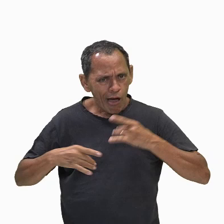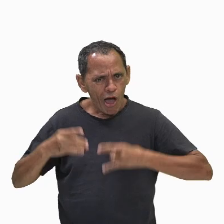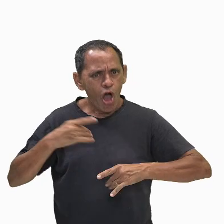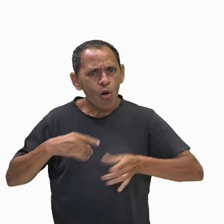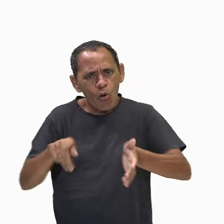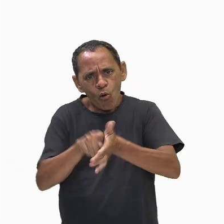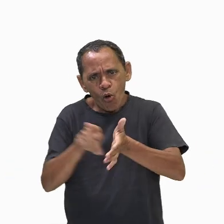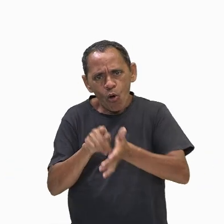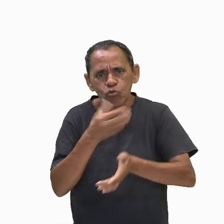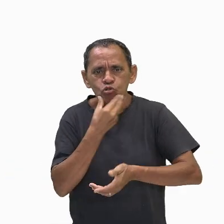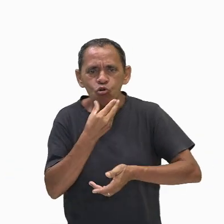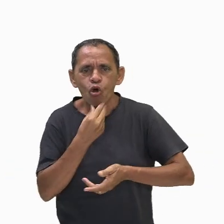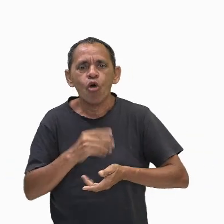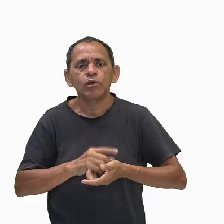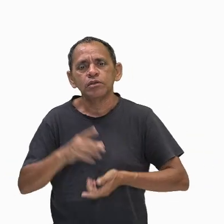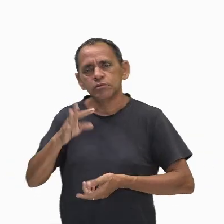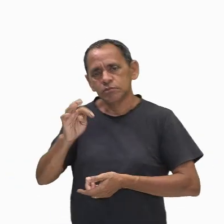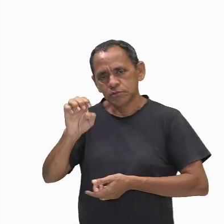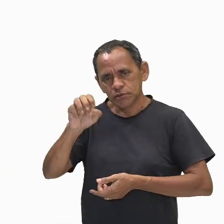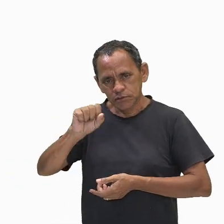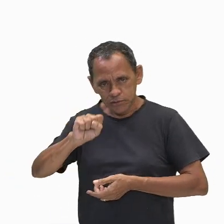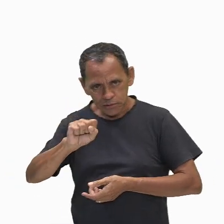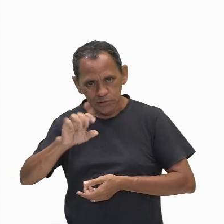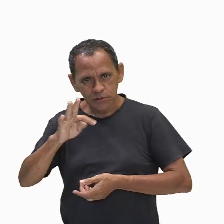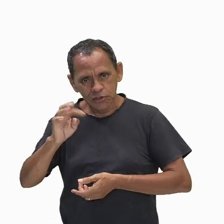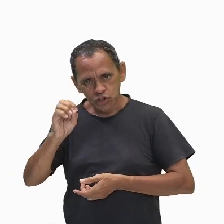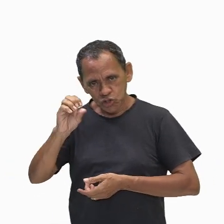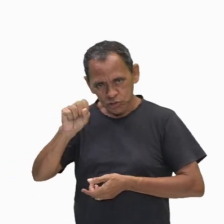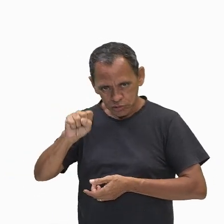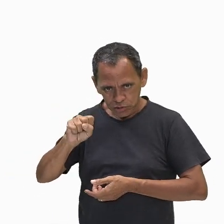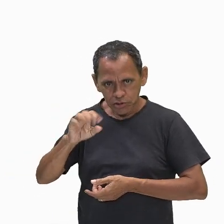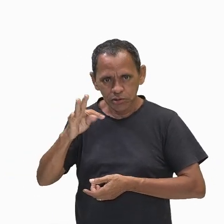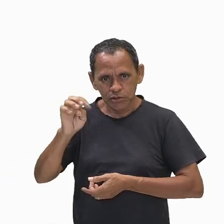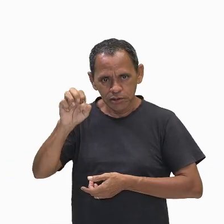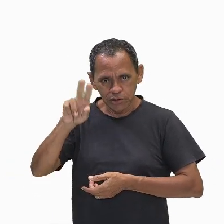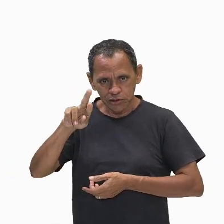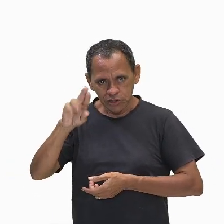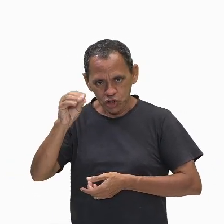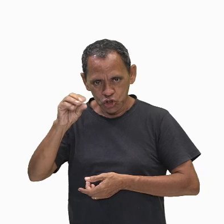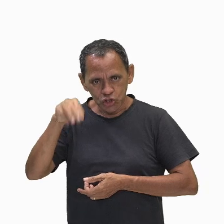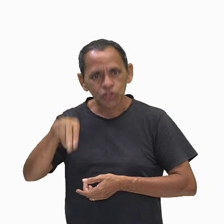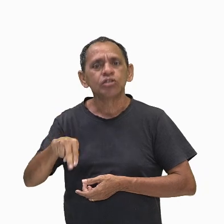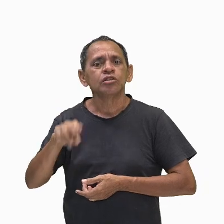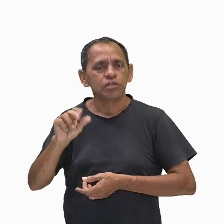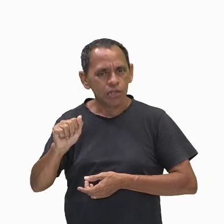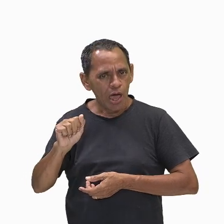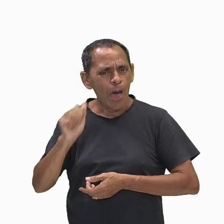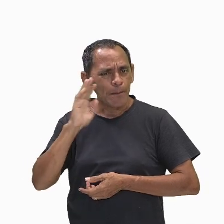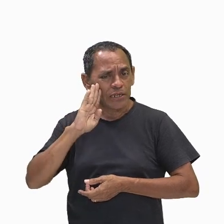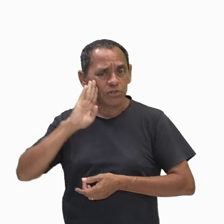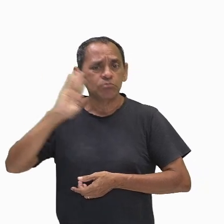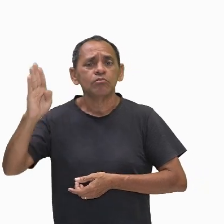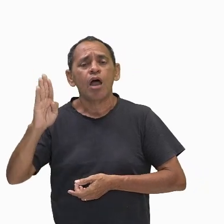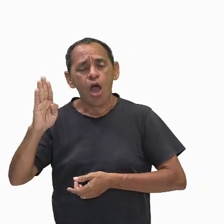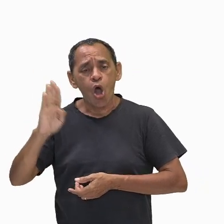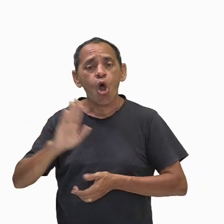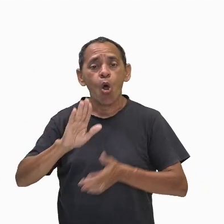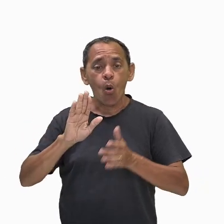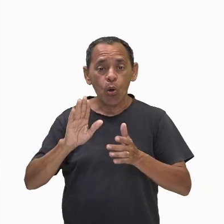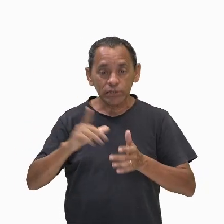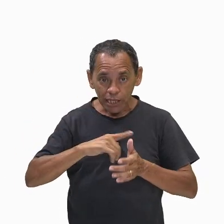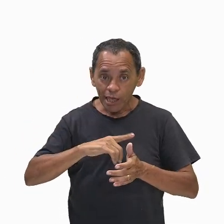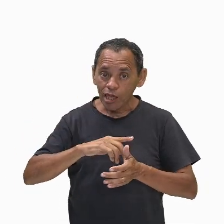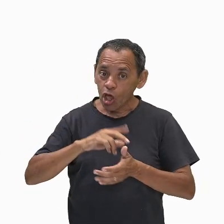a testosterona como o principal hormônio, embora tenha outros, tá? E importante